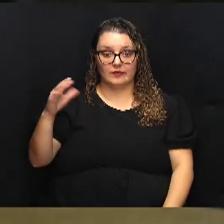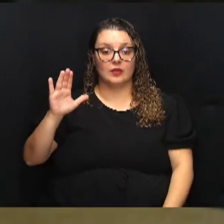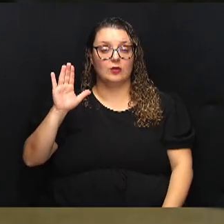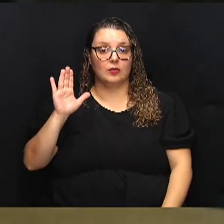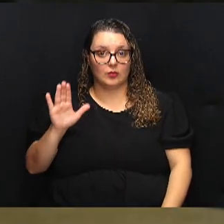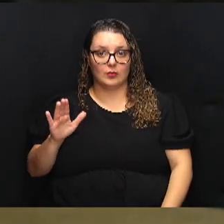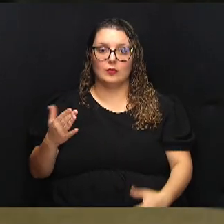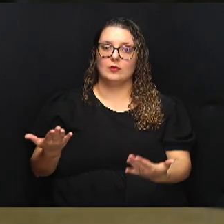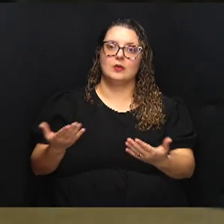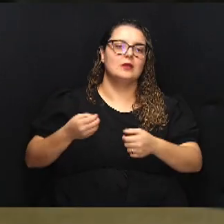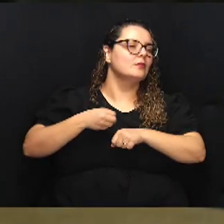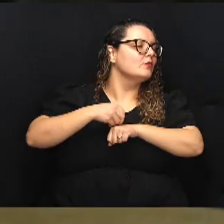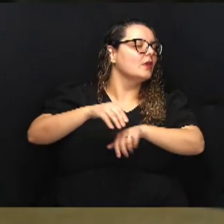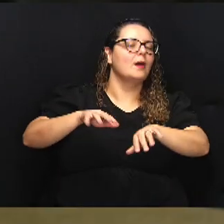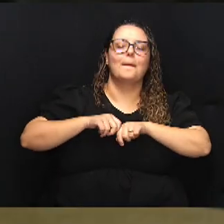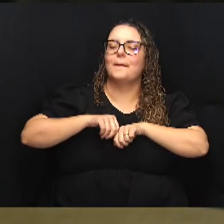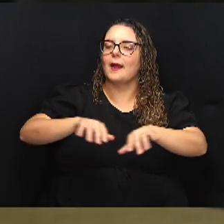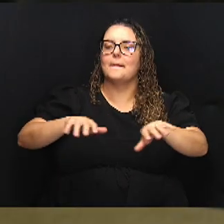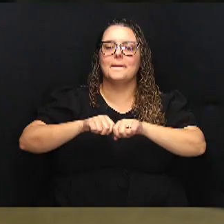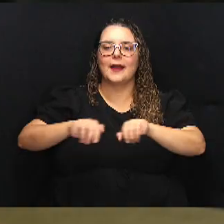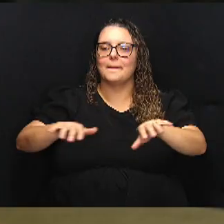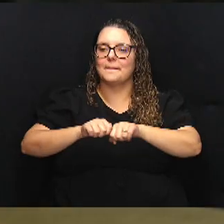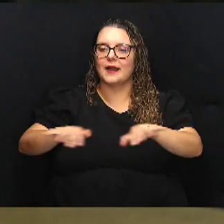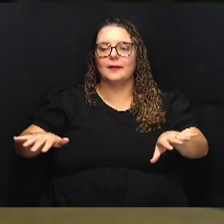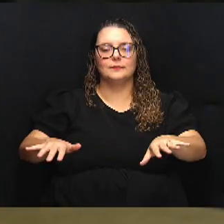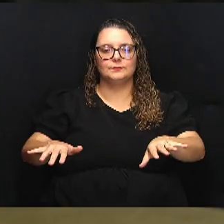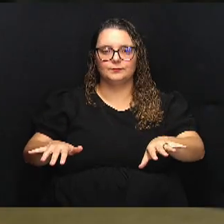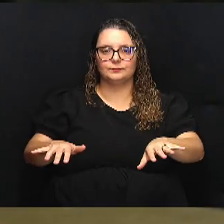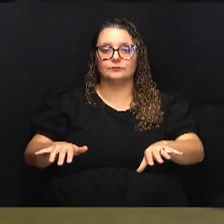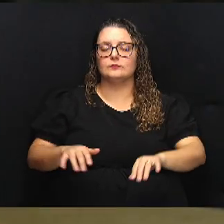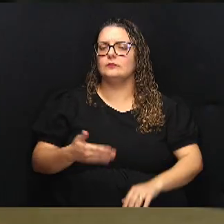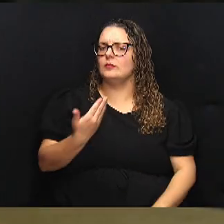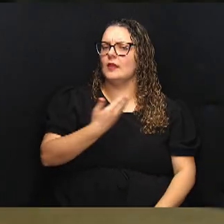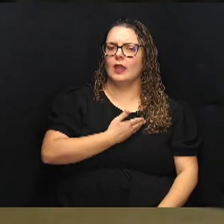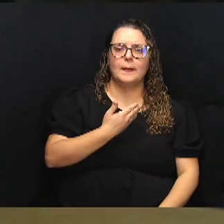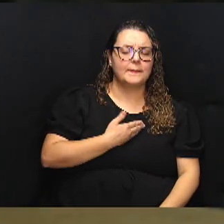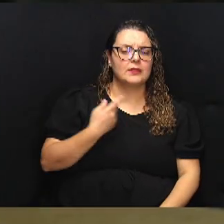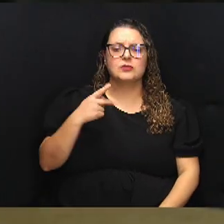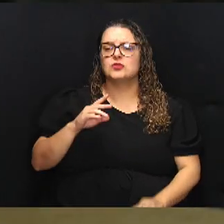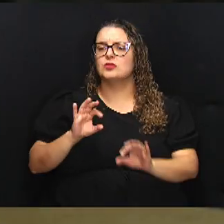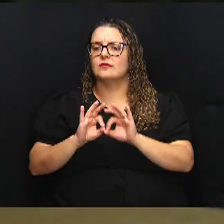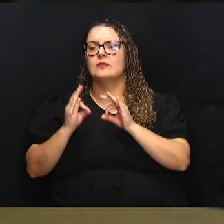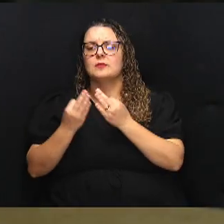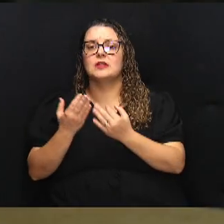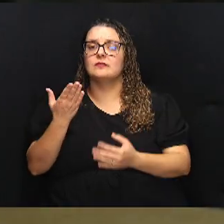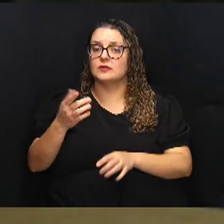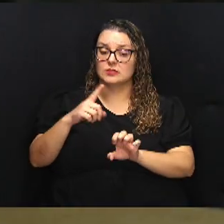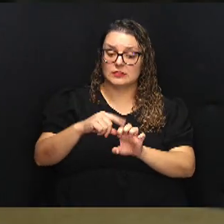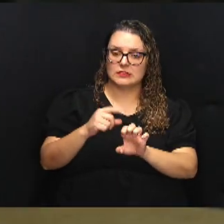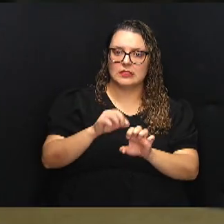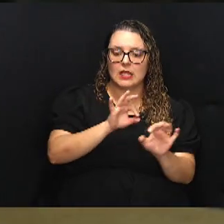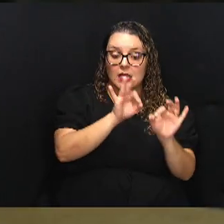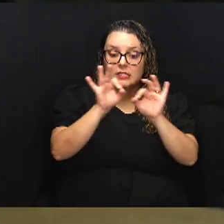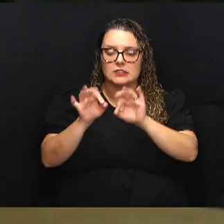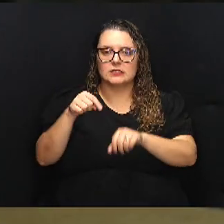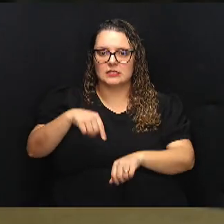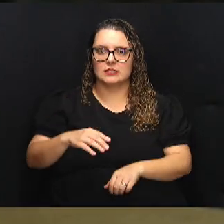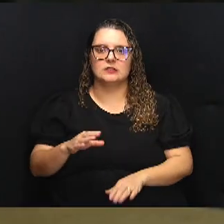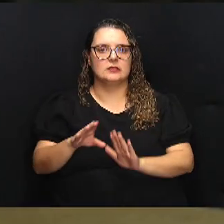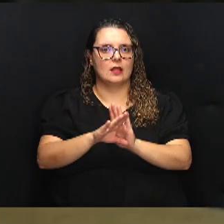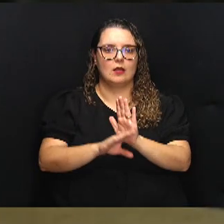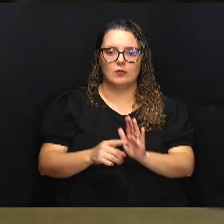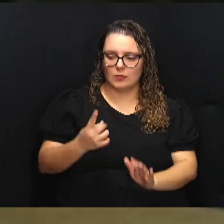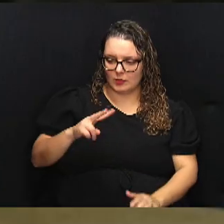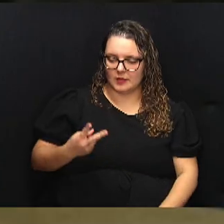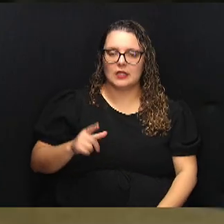olha, repasse para as pessoas, para os seus amigos, para a sua família. Você que está empreendendo, assista esse programa uma vez,